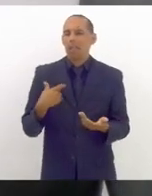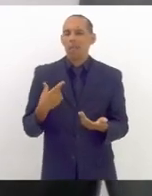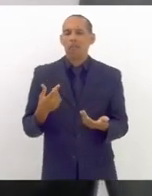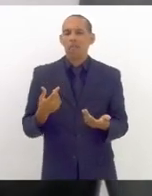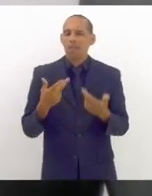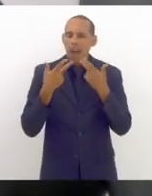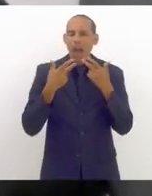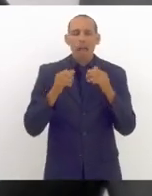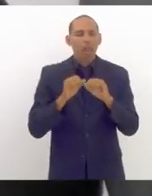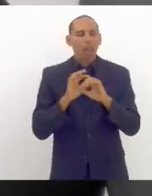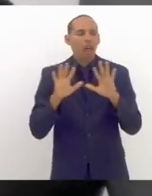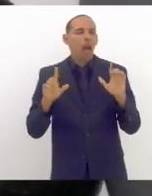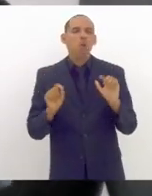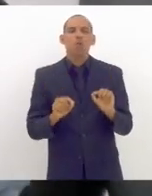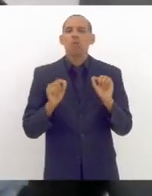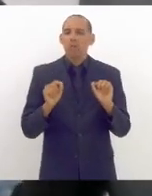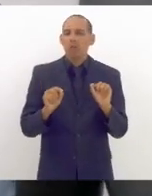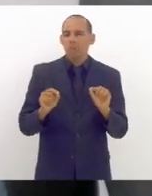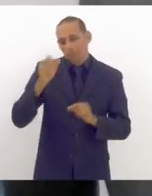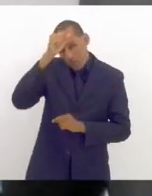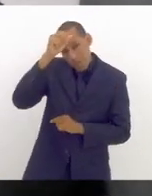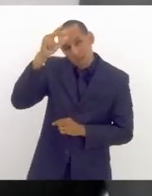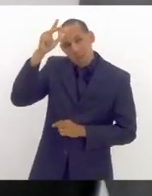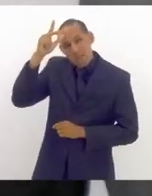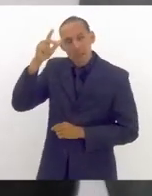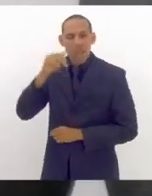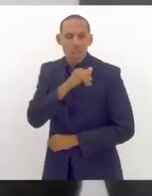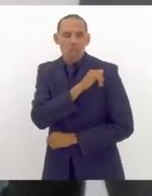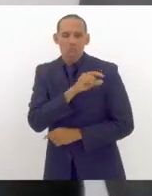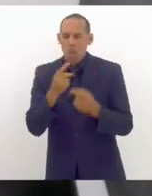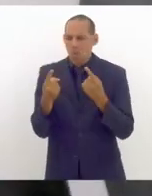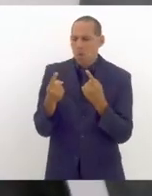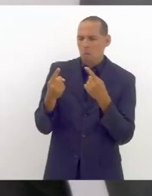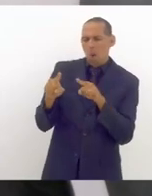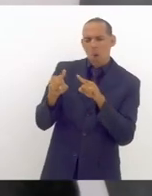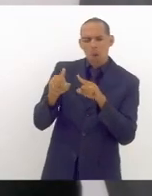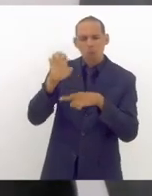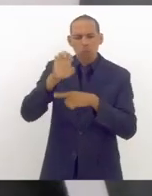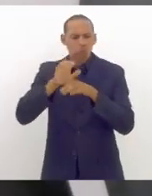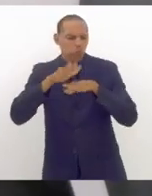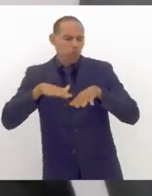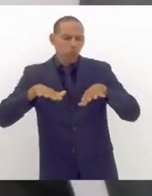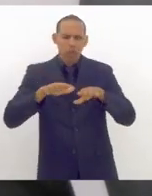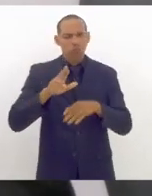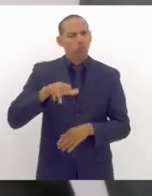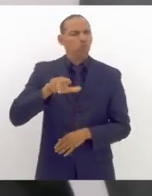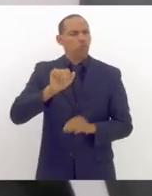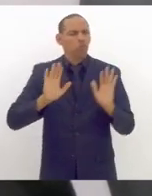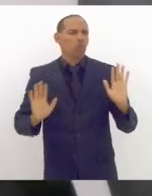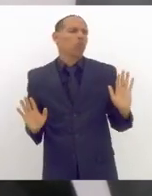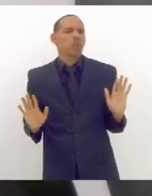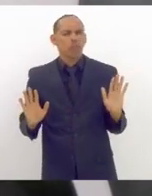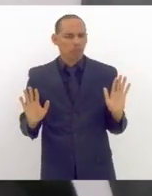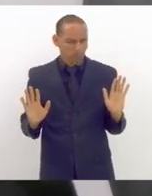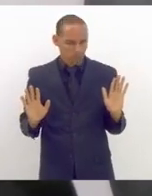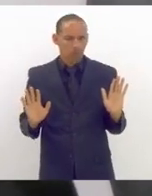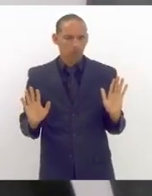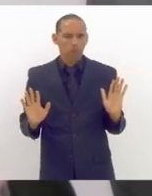aqui né botando o prefeito do Rio é o inimigo do resto do Estado jamais faria isso Prefeito